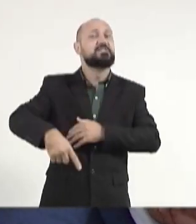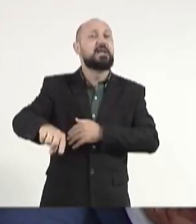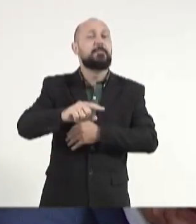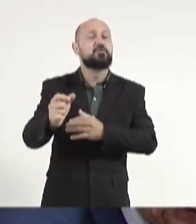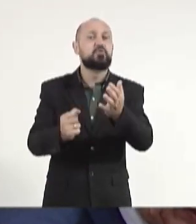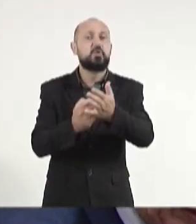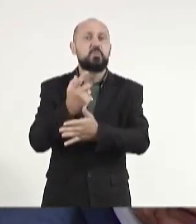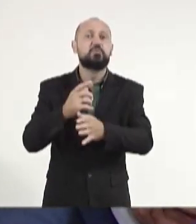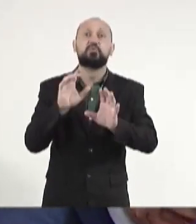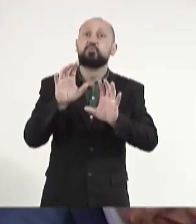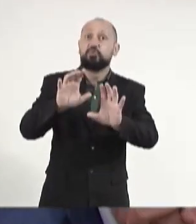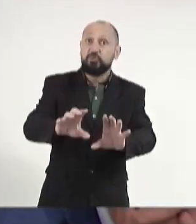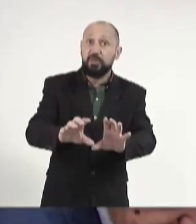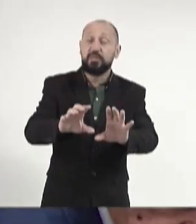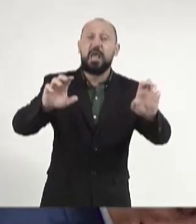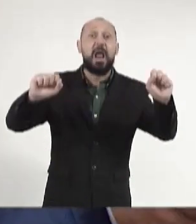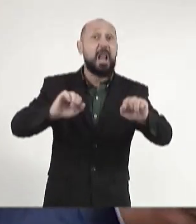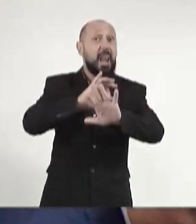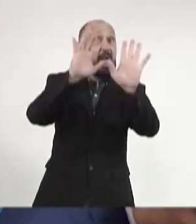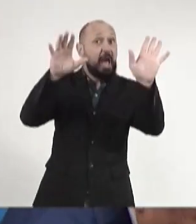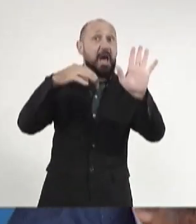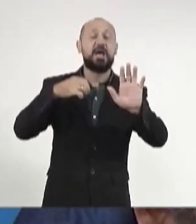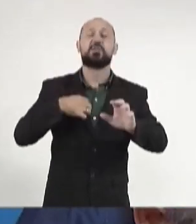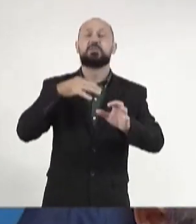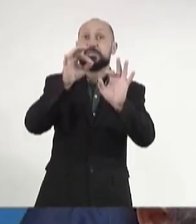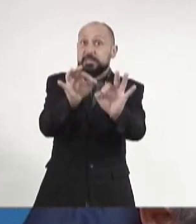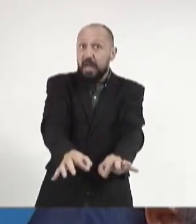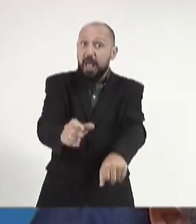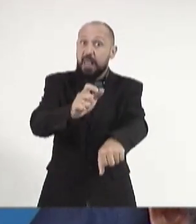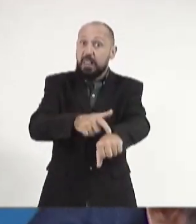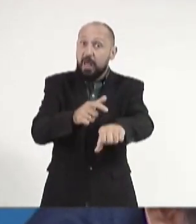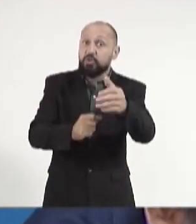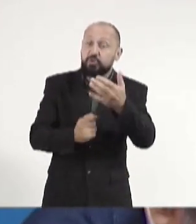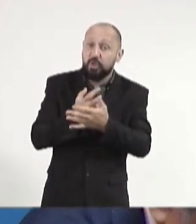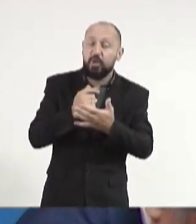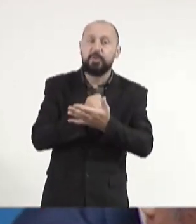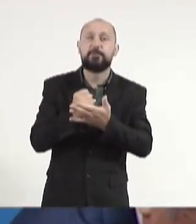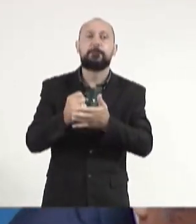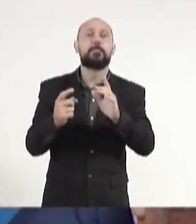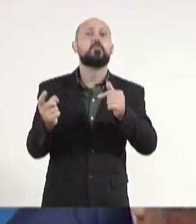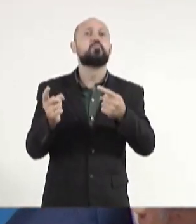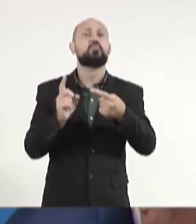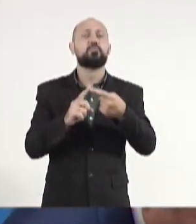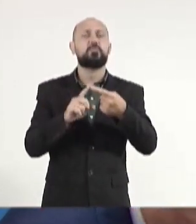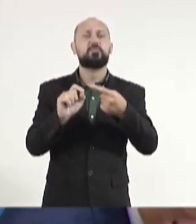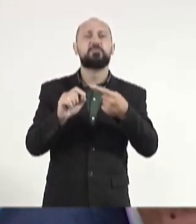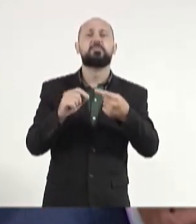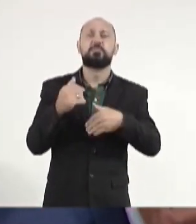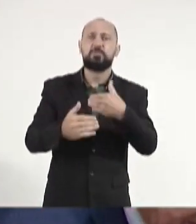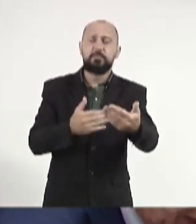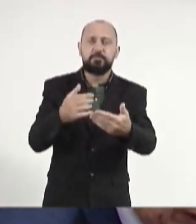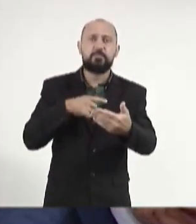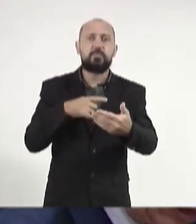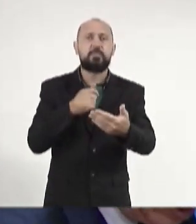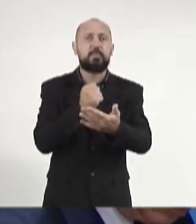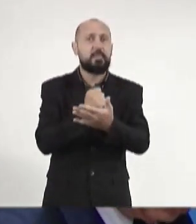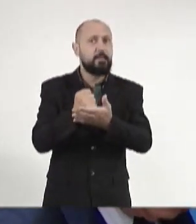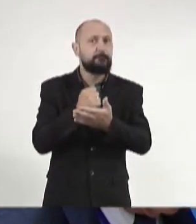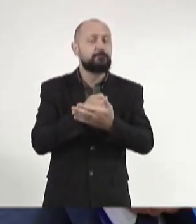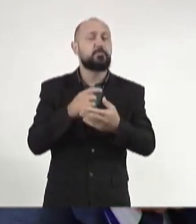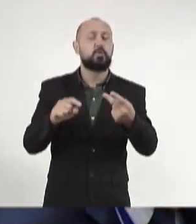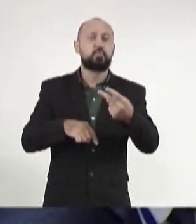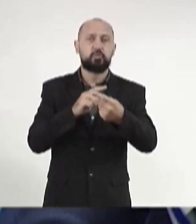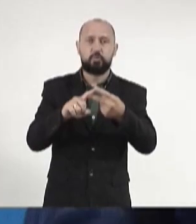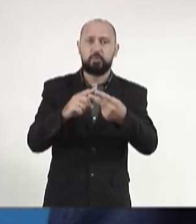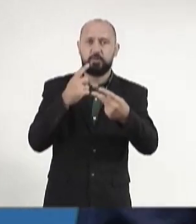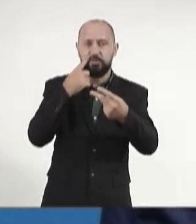ao consumidor de maneira clara e precisa no momento da contratação: 1. O procedimento para